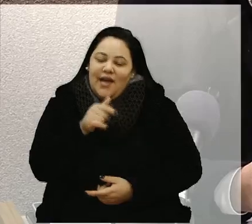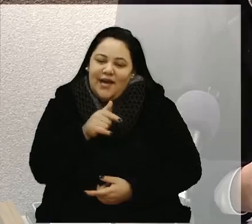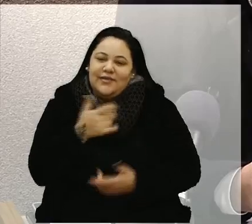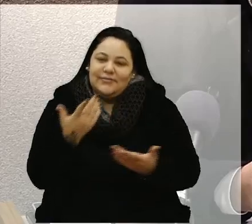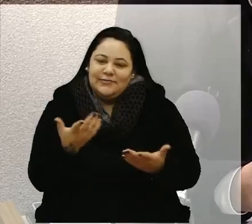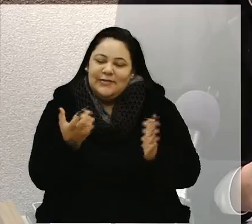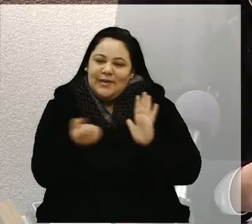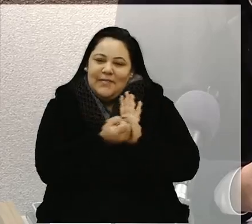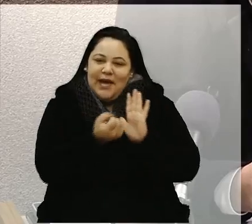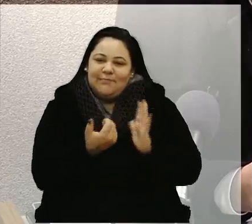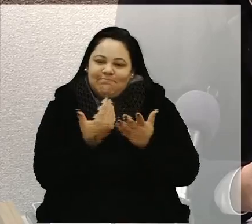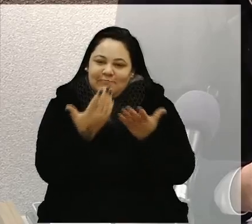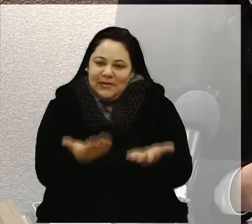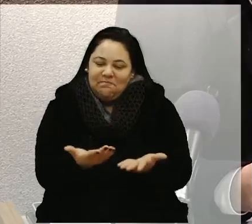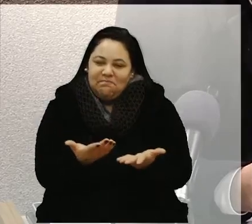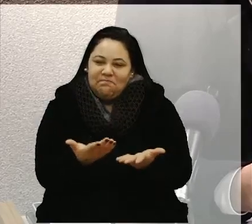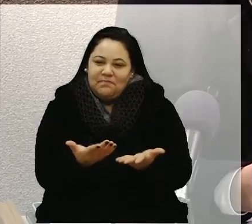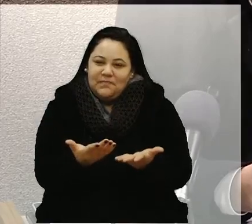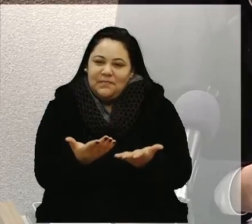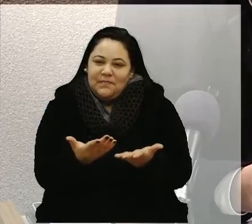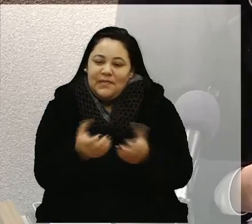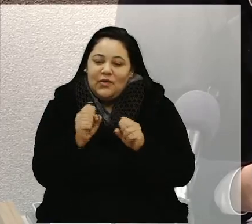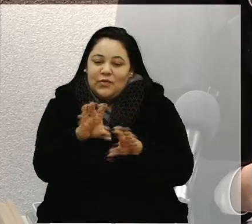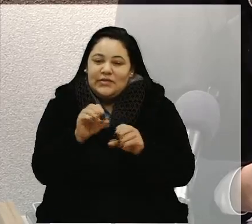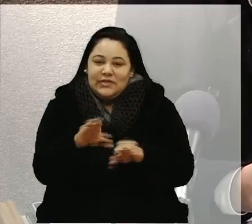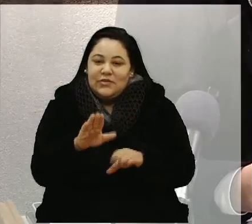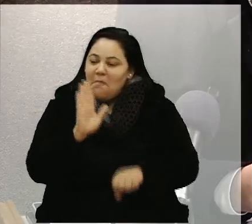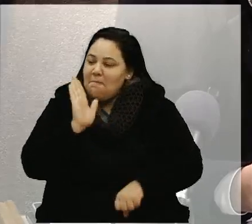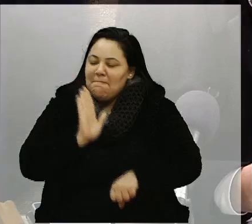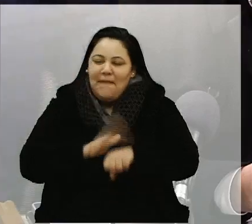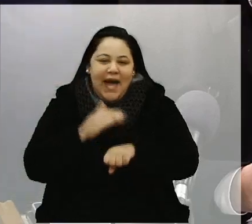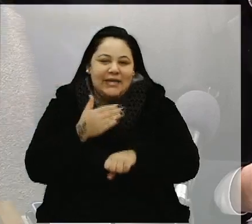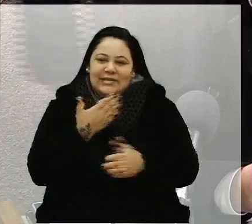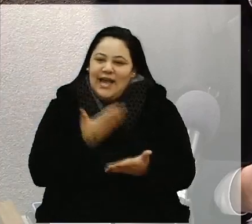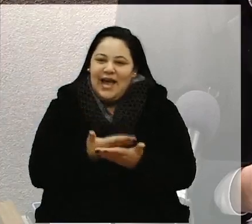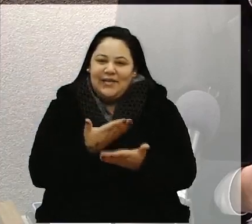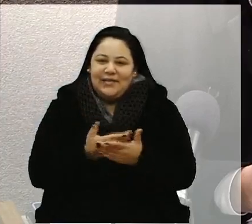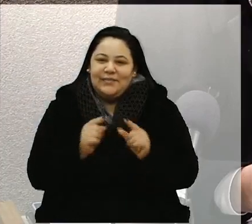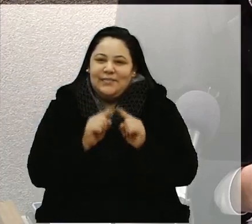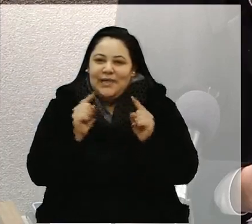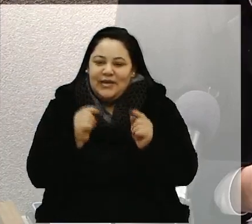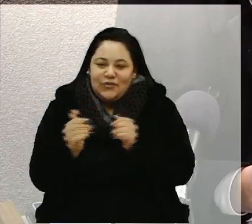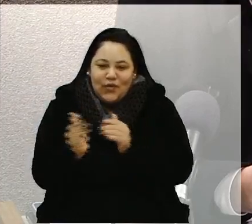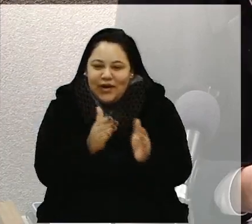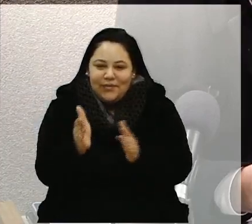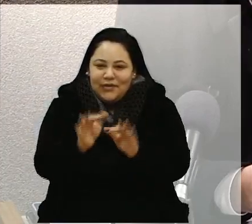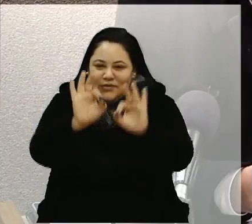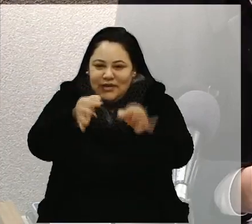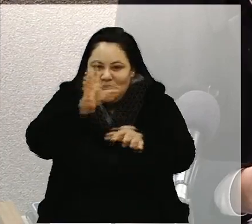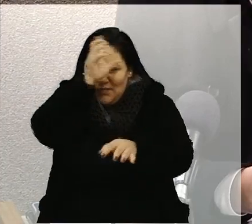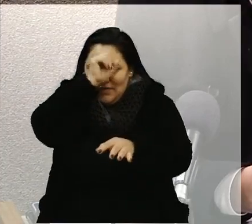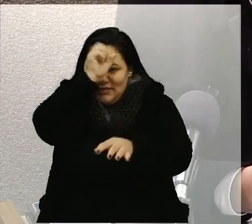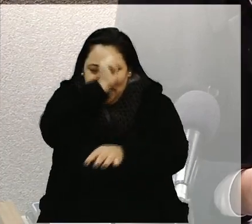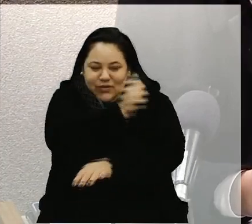oferece. Ensino que vai além da sala de aula, mas com um destino certo, o aprendizado do aluno.